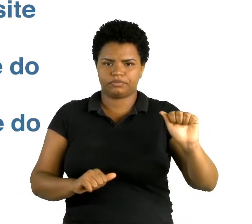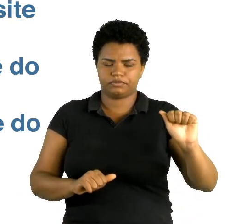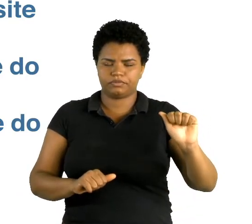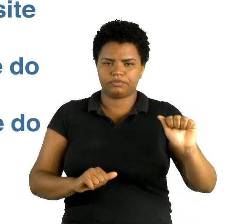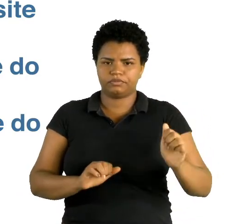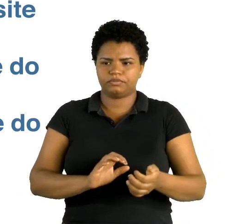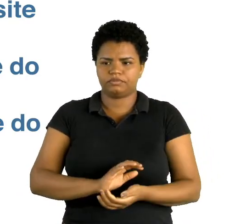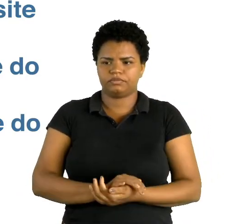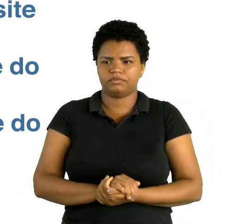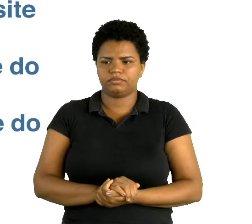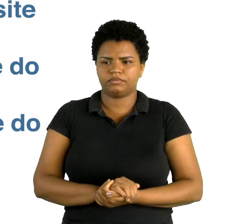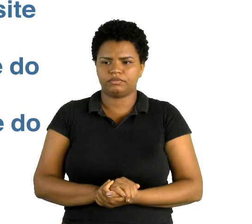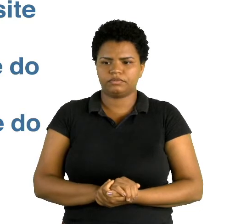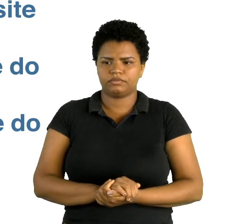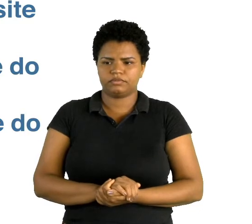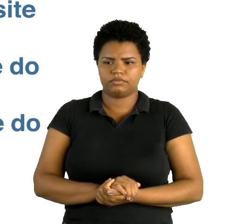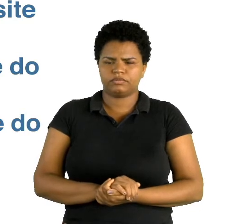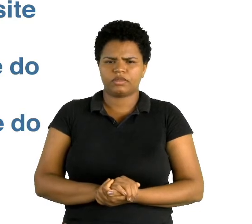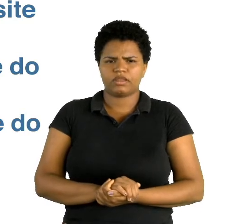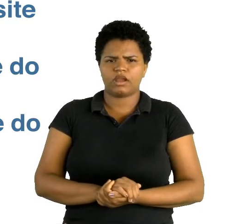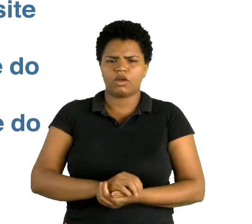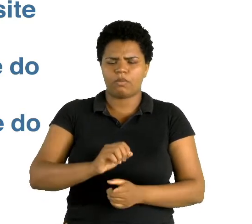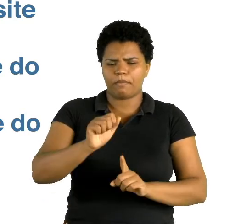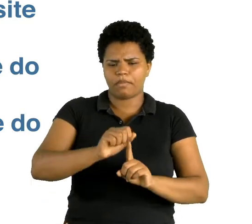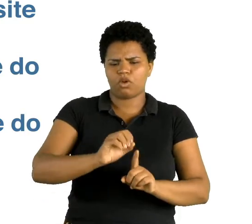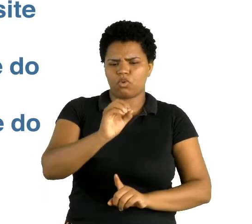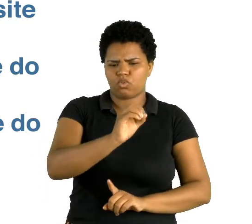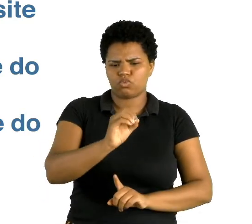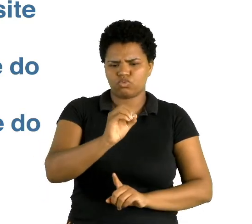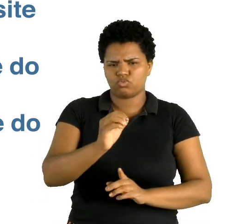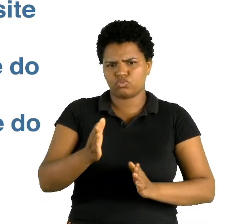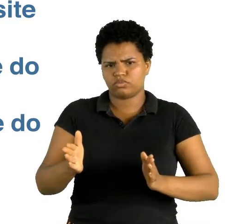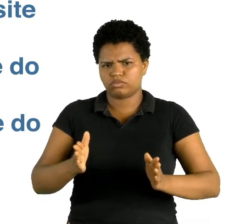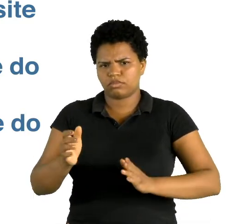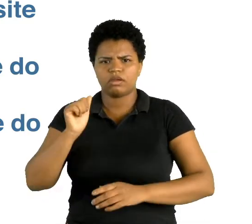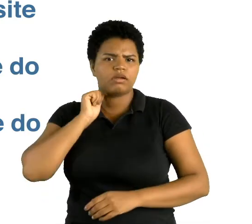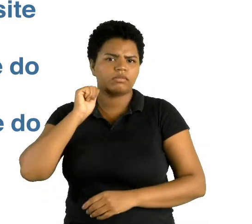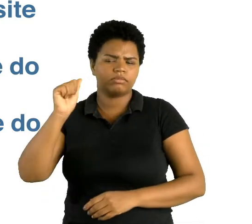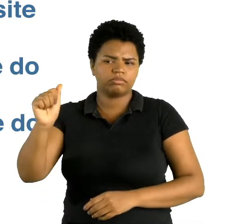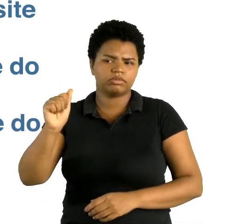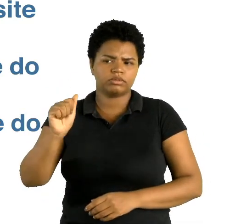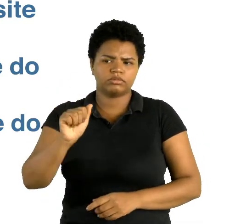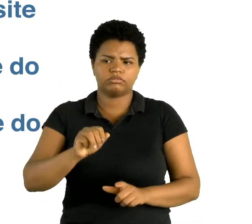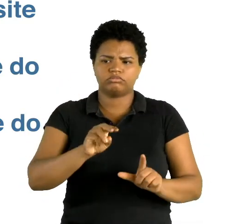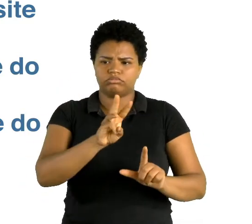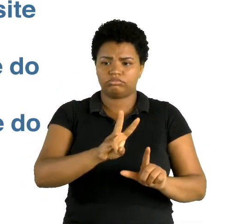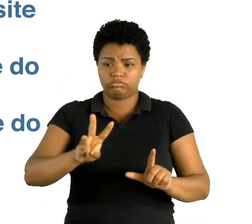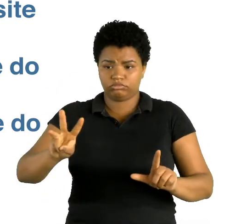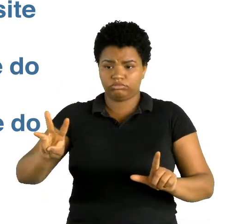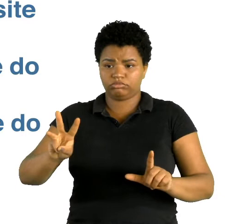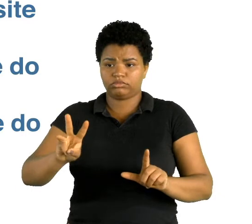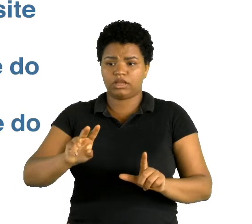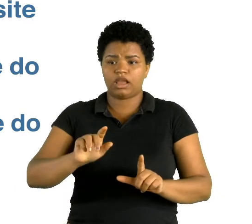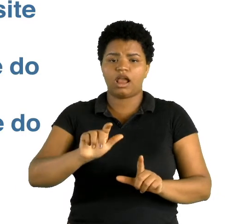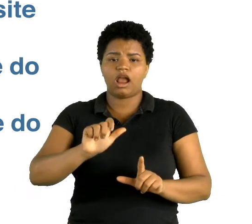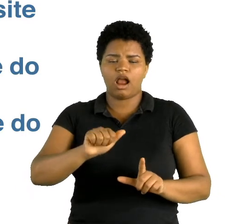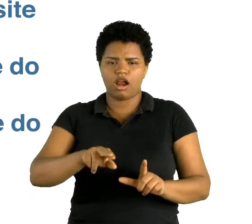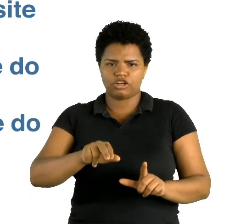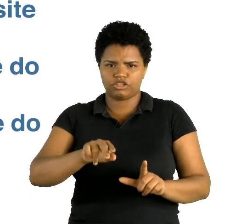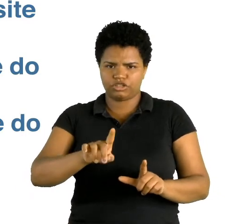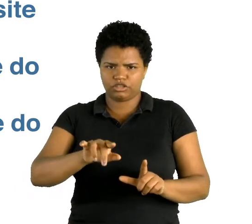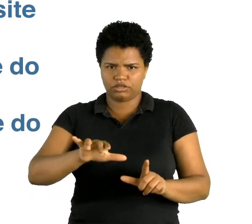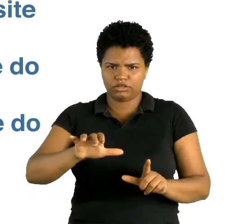opção, entre outubro e abril, no site da Agência Brasília.